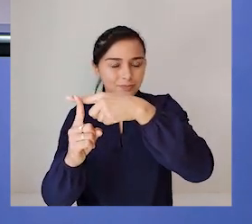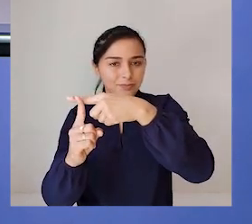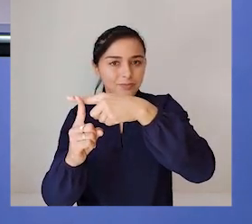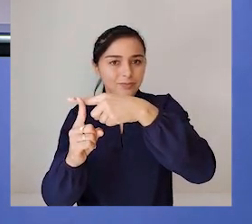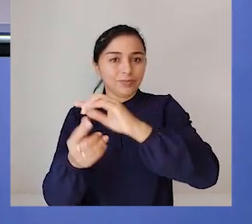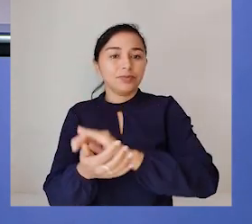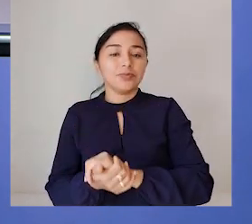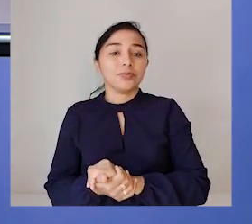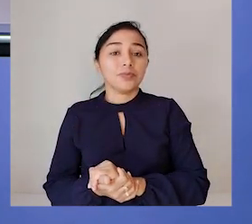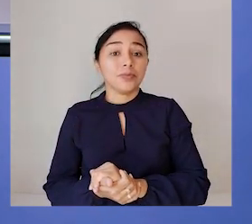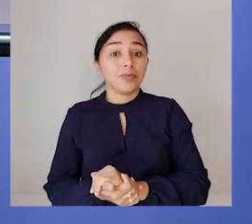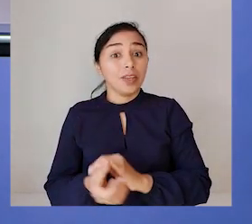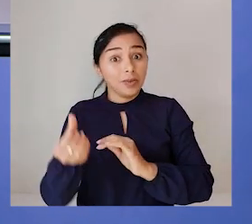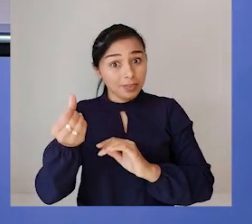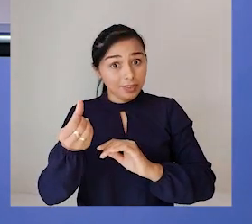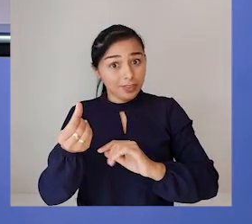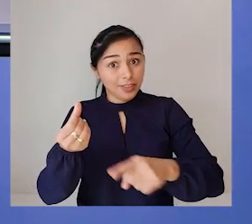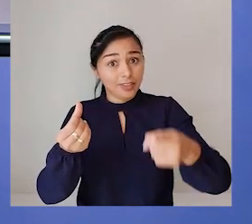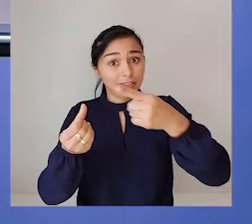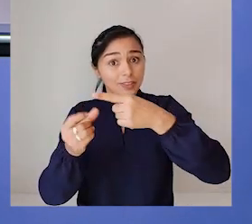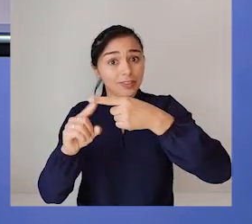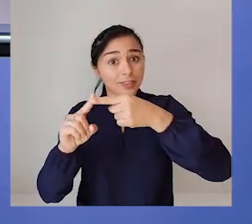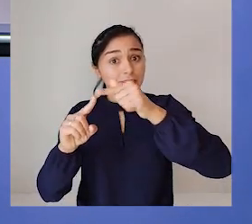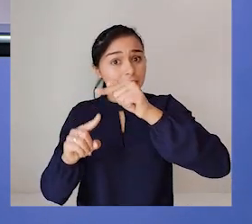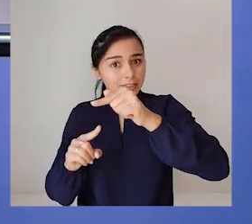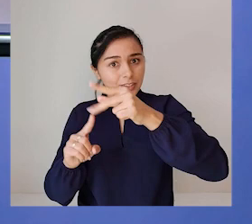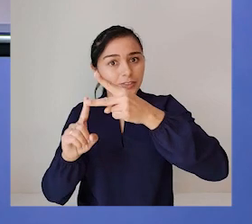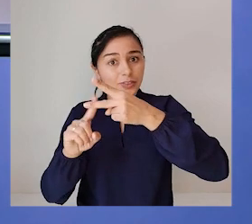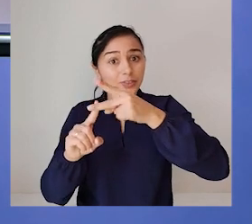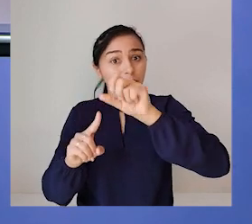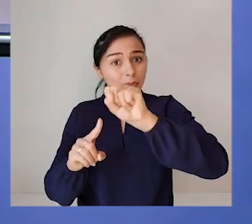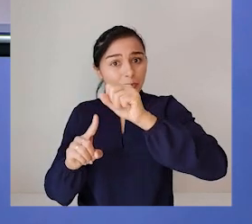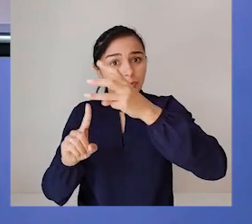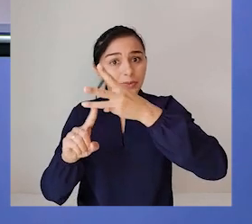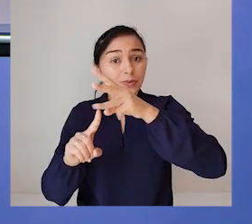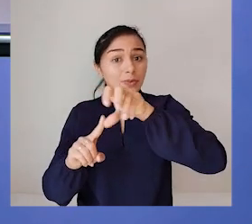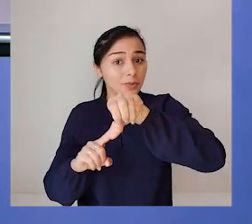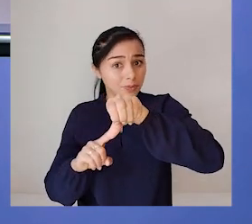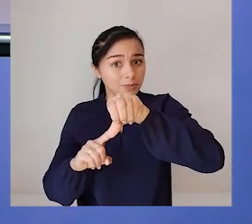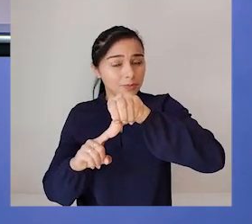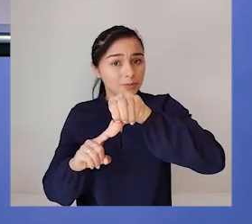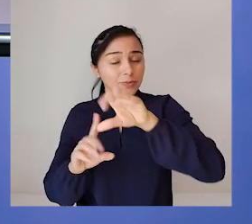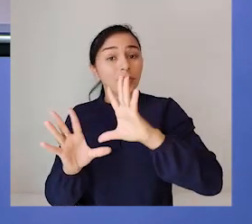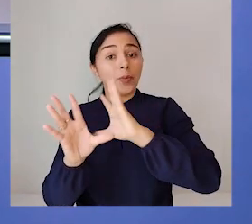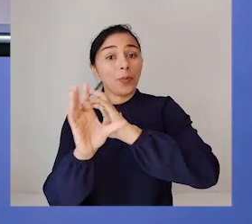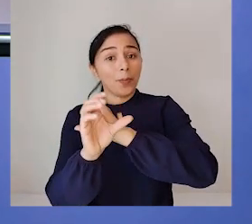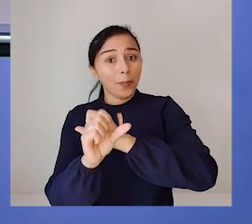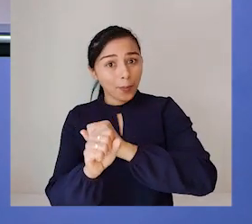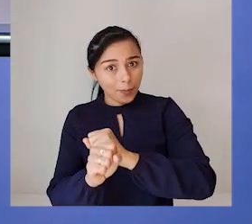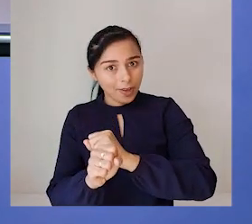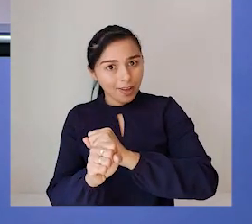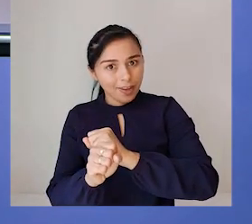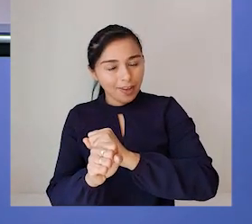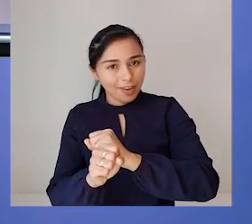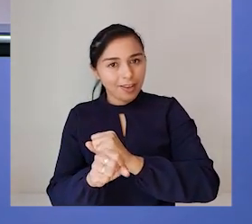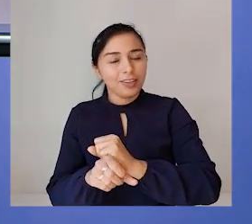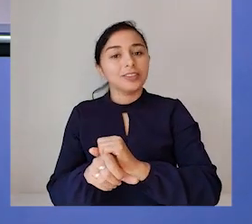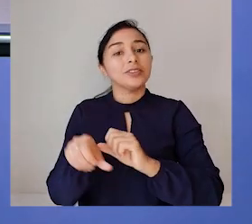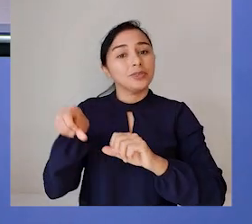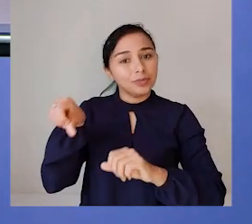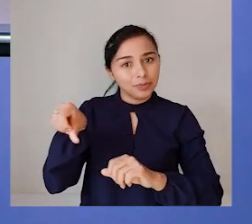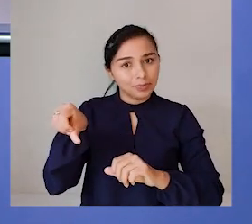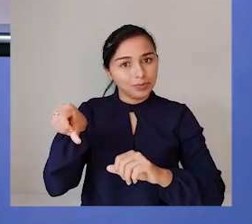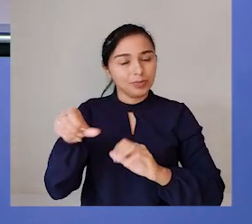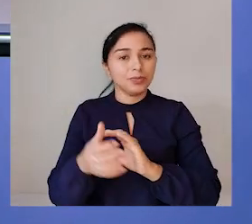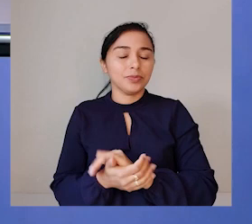temos 6, 7, 8, 9. Observamos que essa quantidade de 6 acrescida de